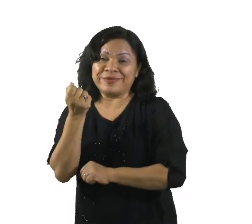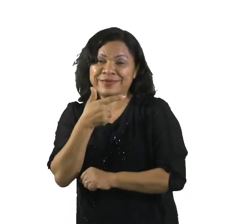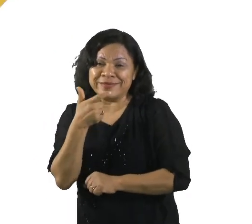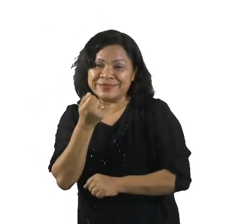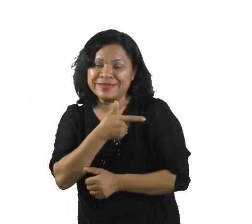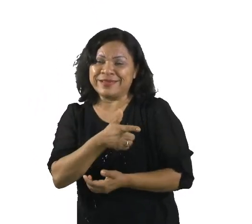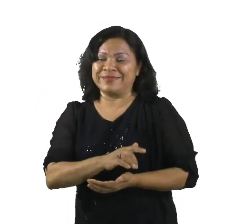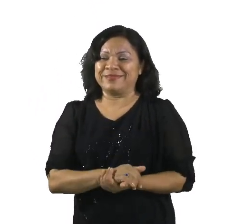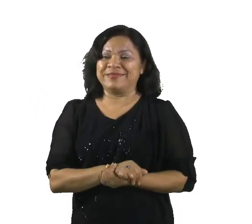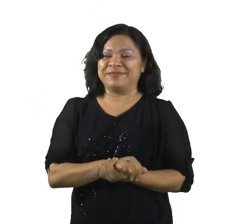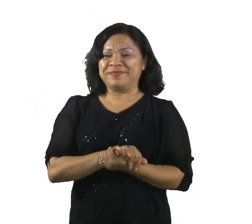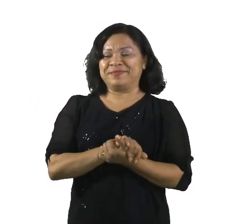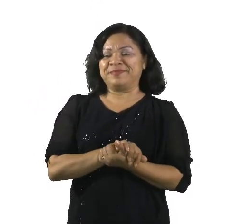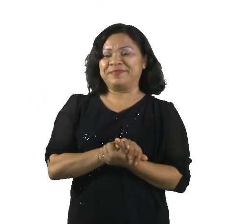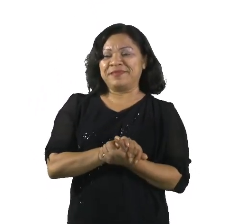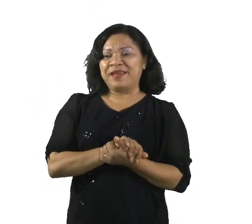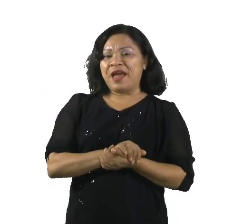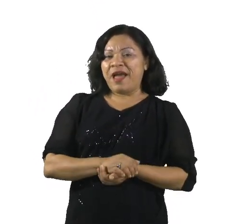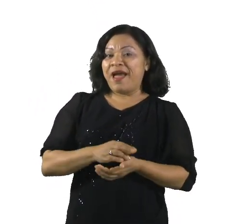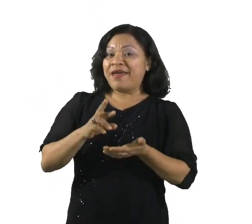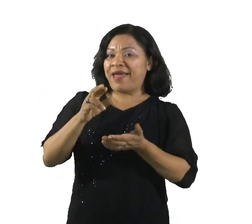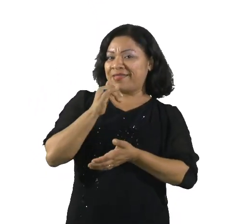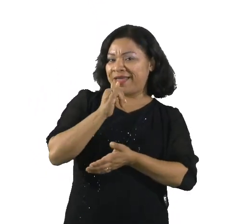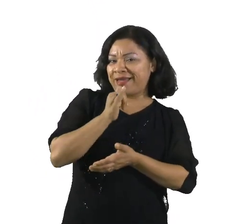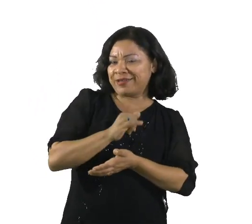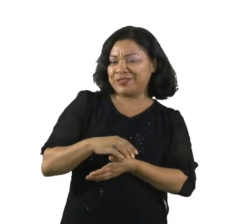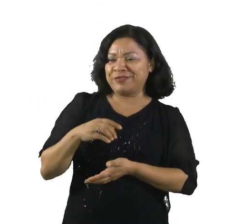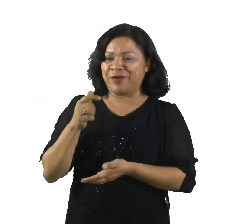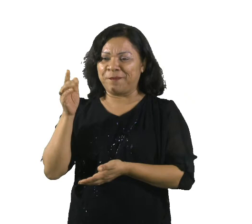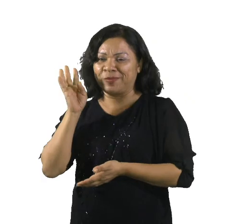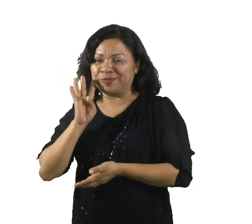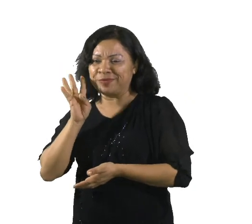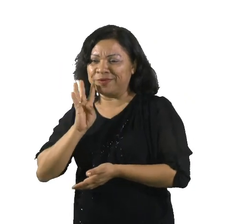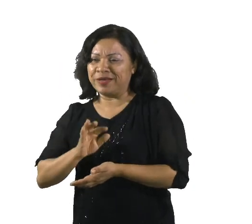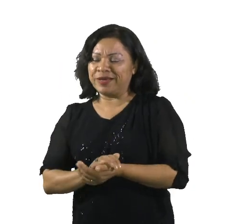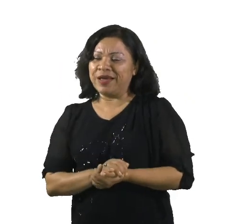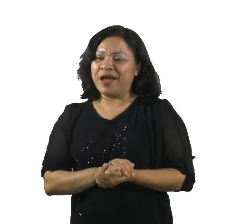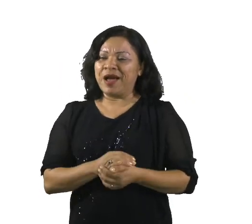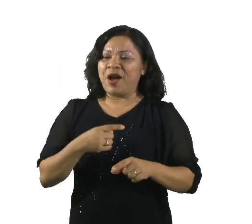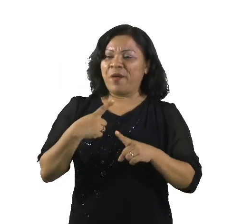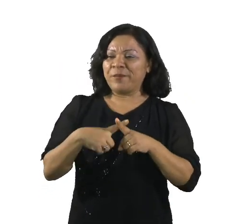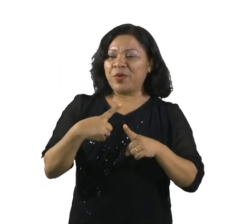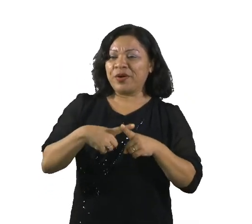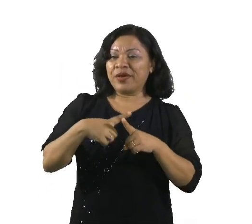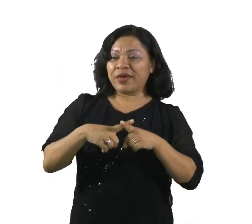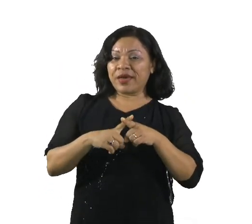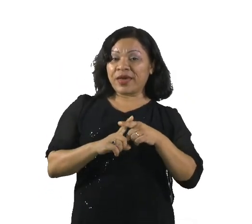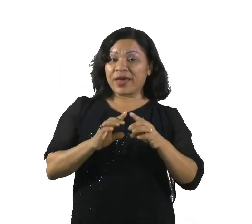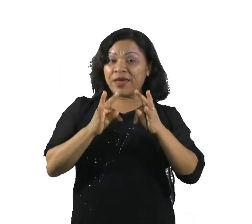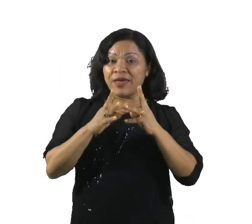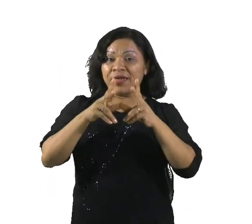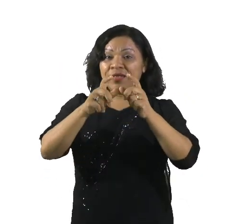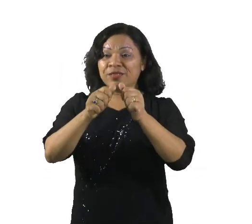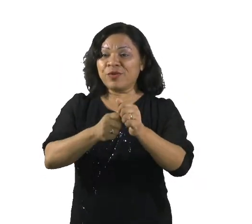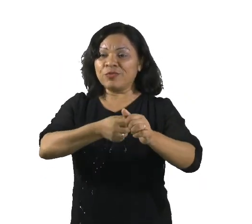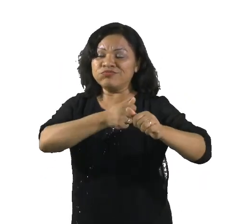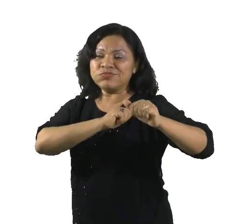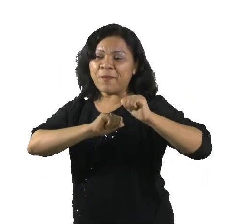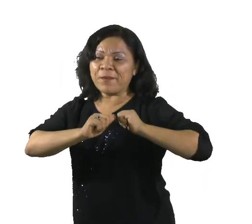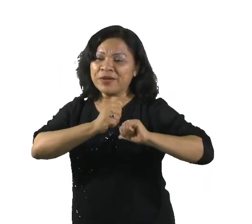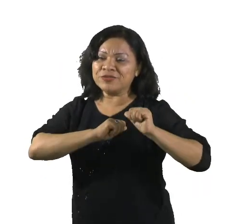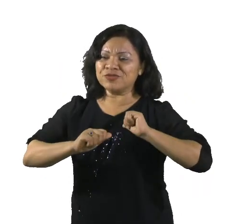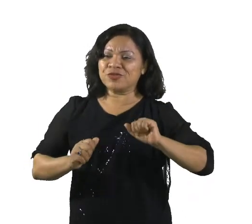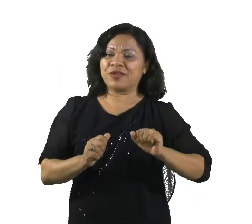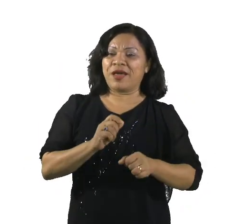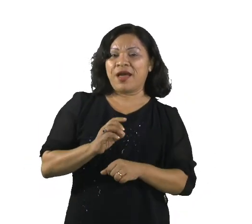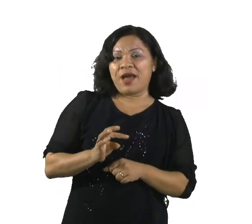narrativa. Mas há a grande questão da paixão também de Titânia por uma aberração, já que é ela na história